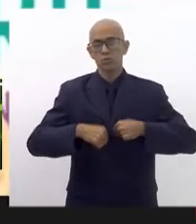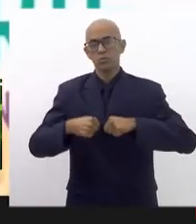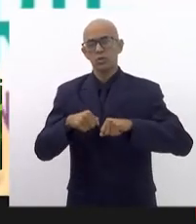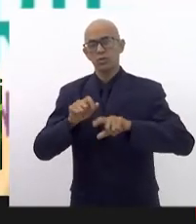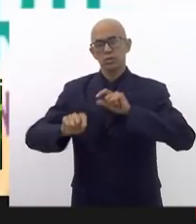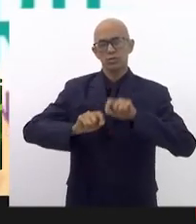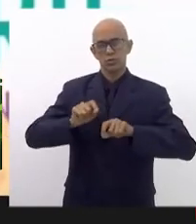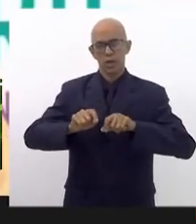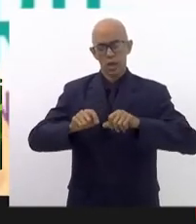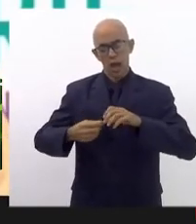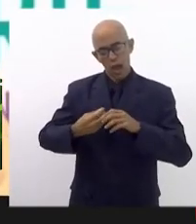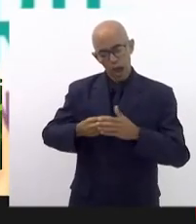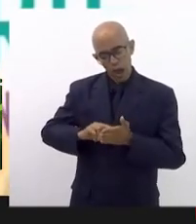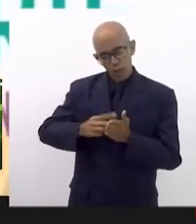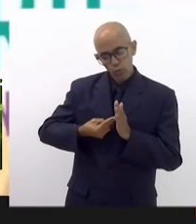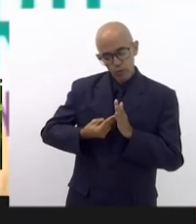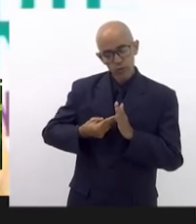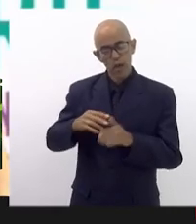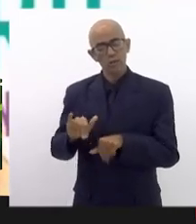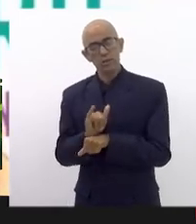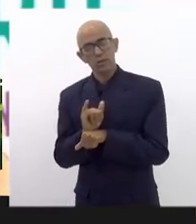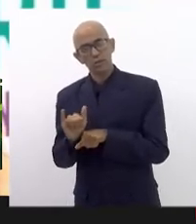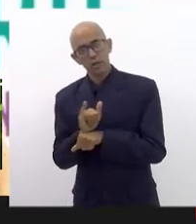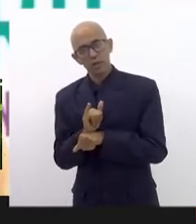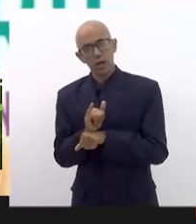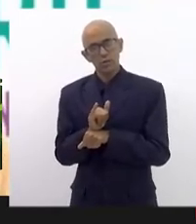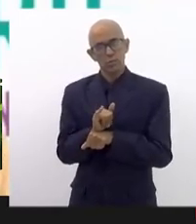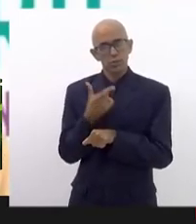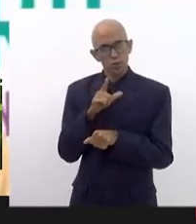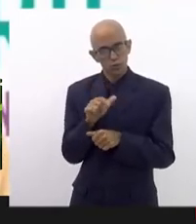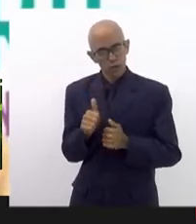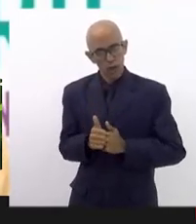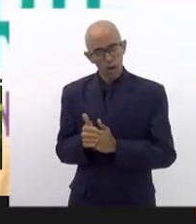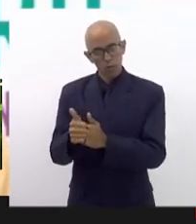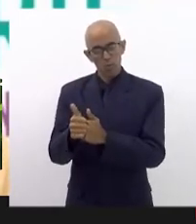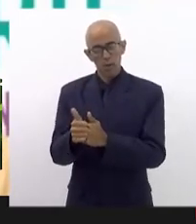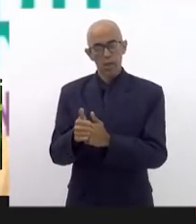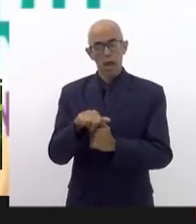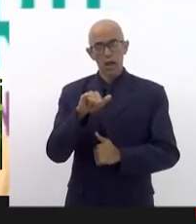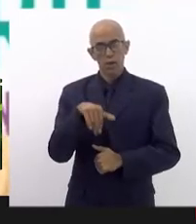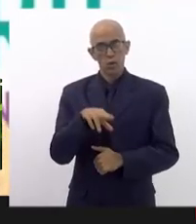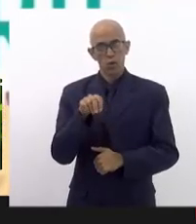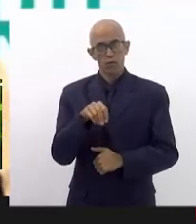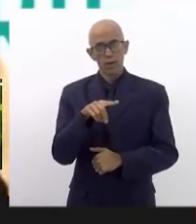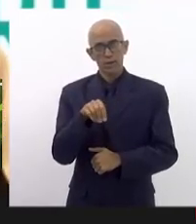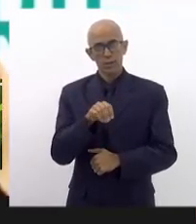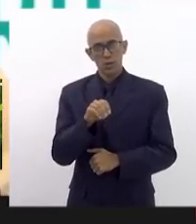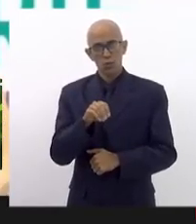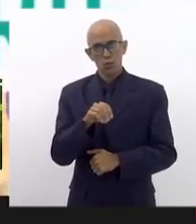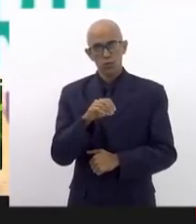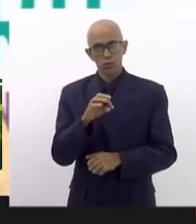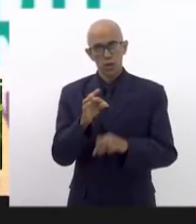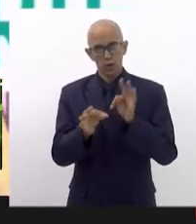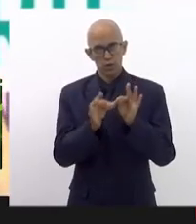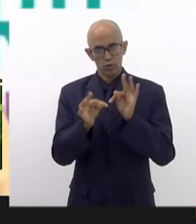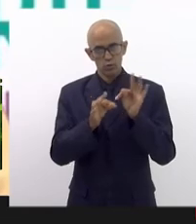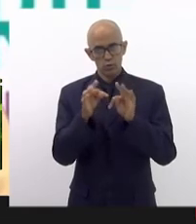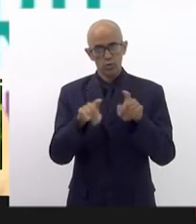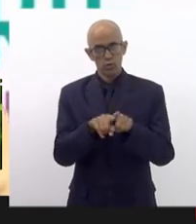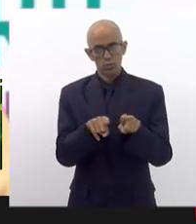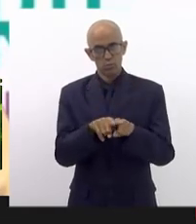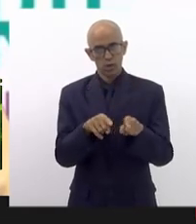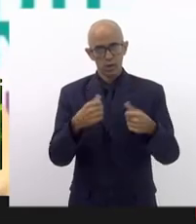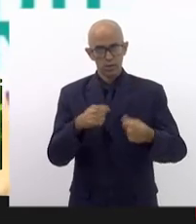de modo a acompanhar as tendências de inovação, tecnologia, etc. e também as necessidades